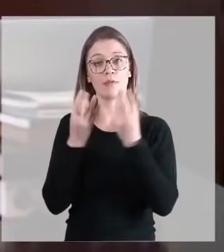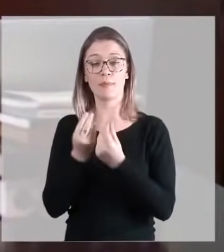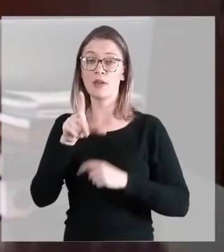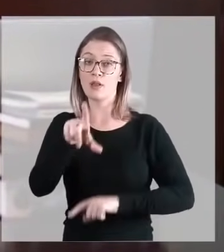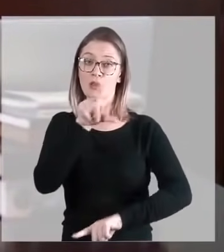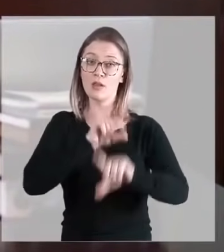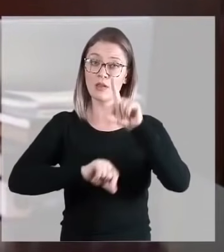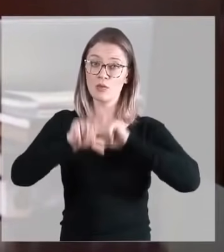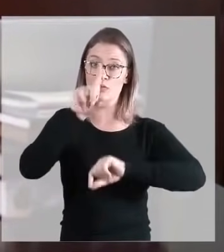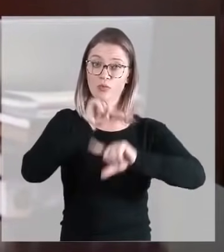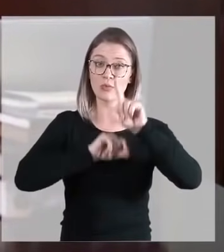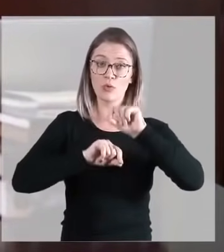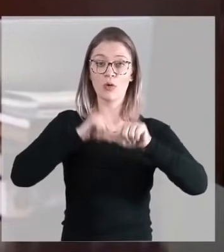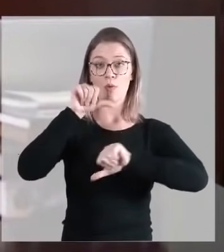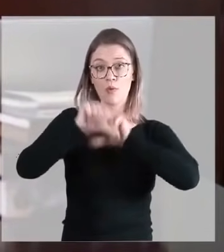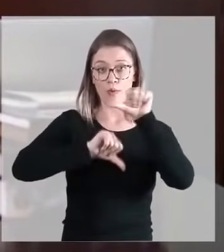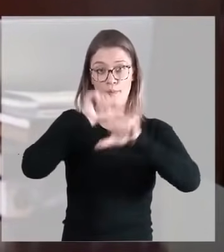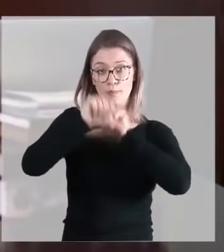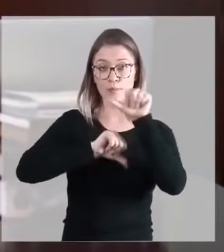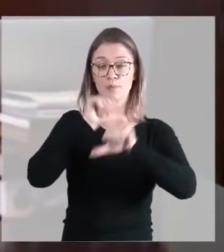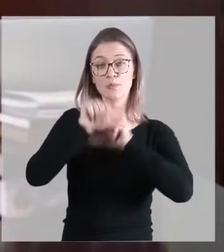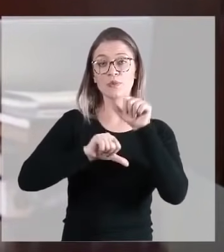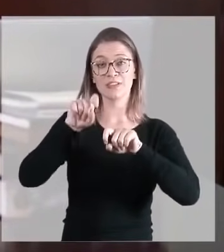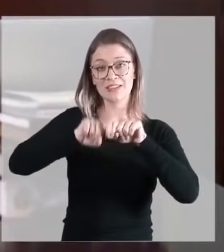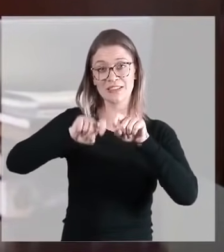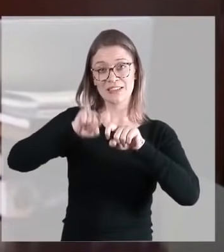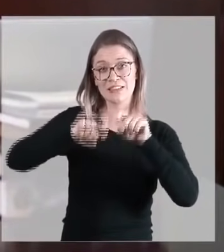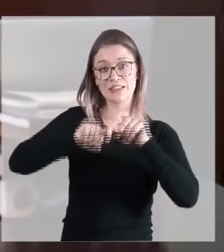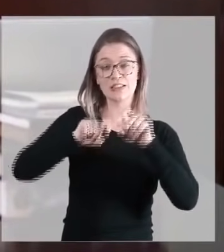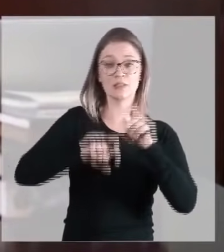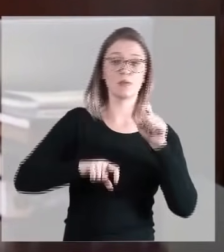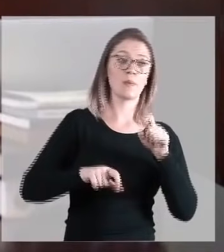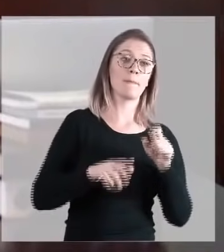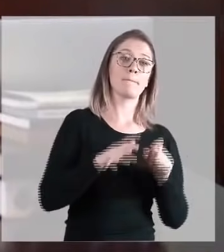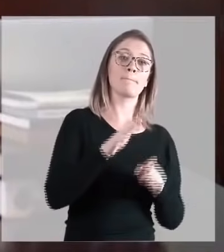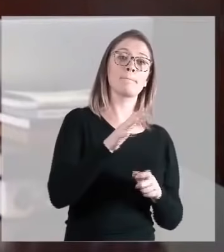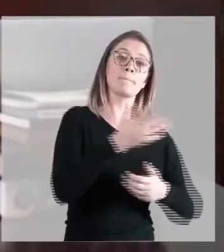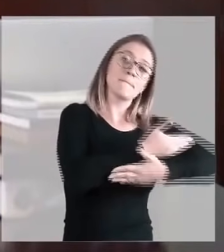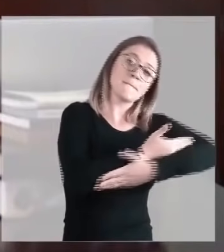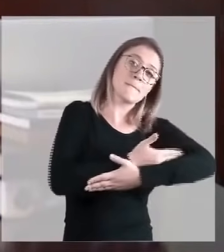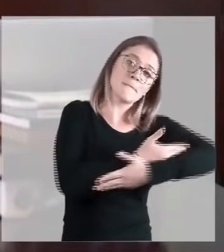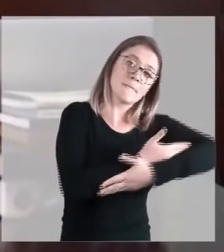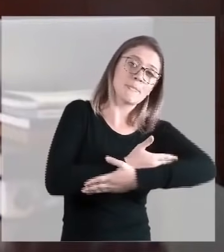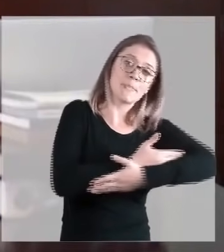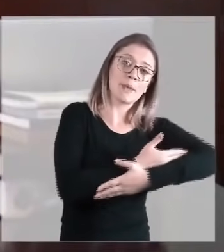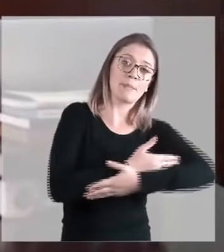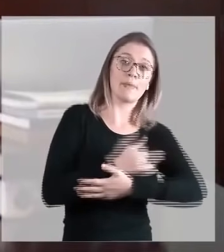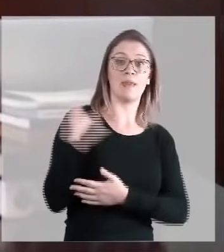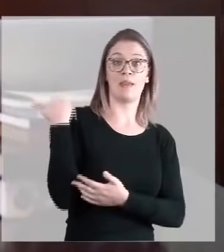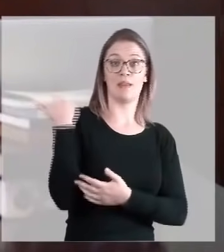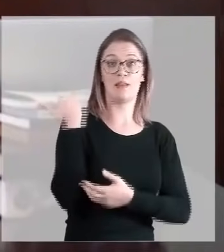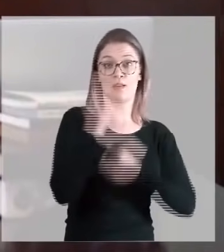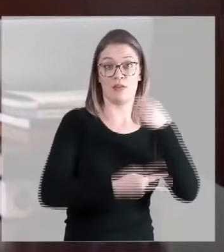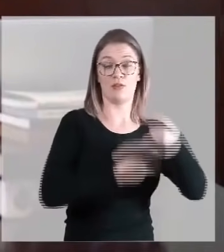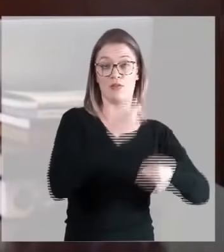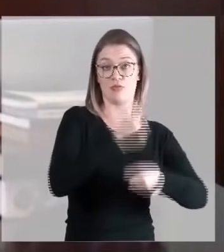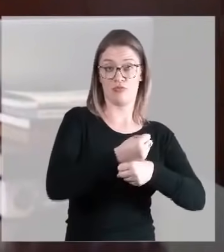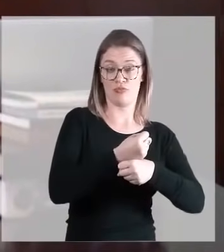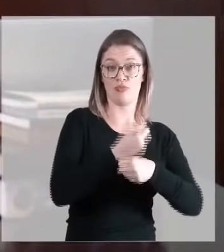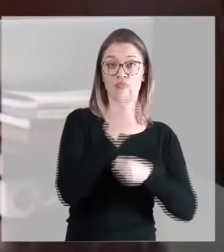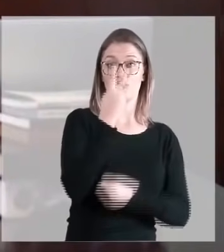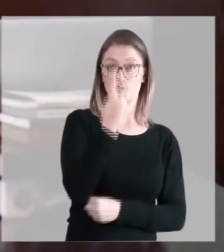essa mudança de sexo ou transição de sexo de um bebê que tinha agora menos de 2 anos e passaria a se